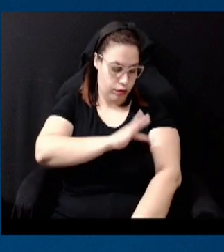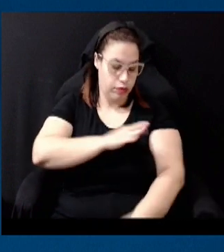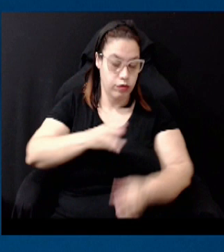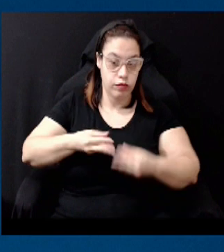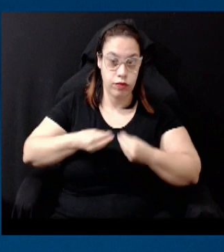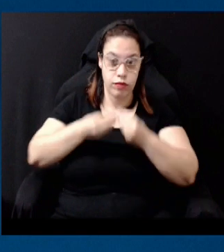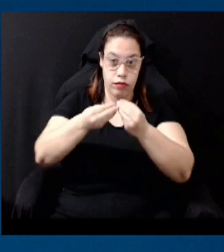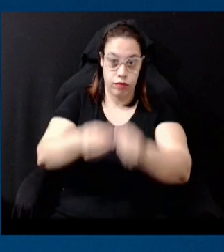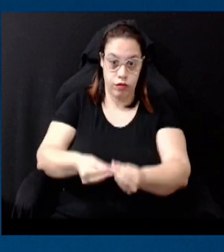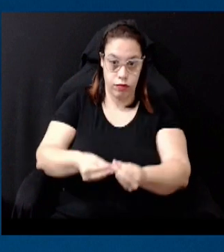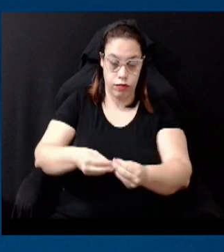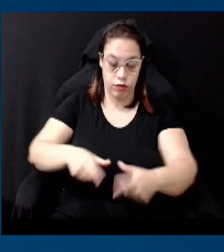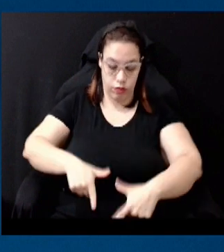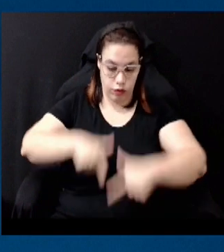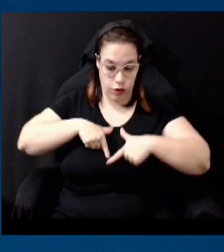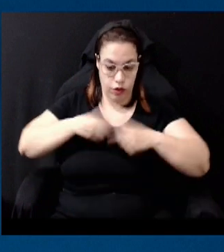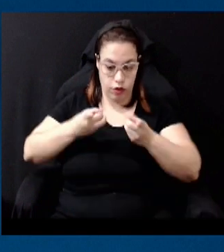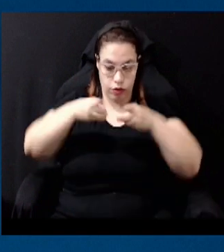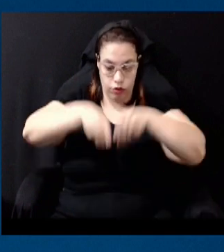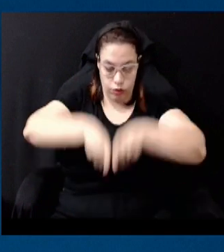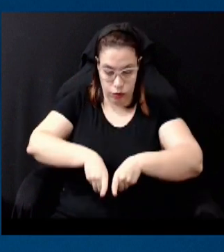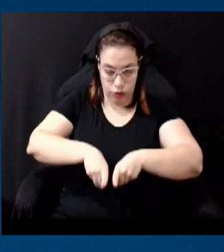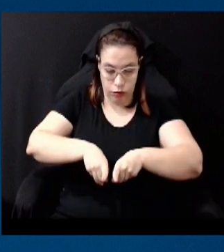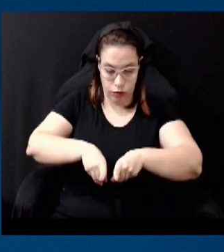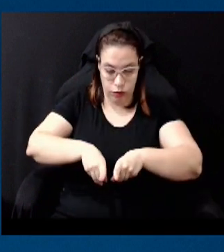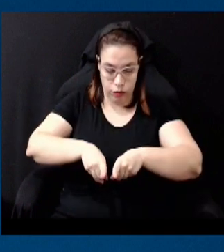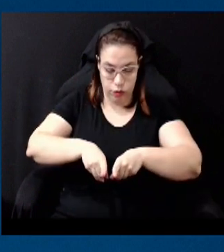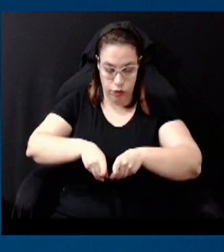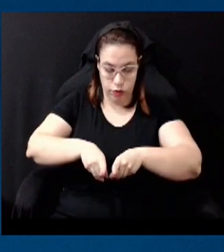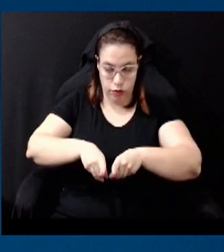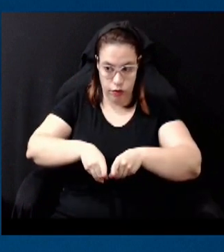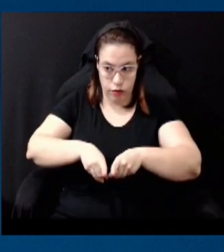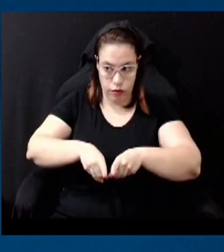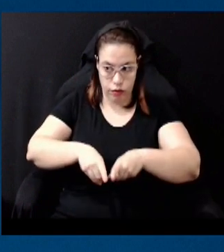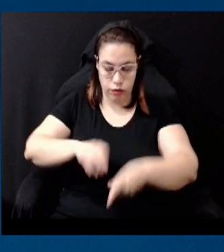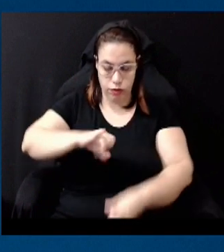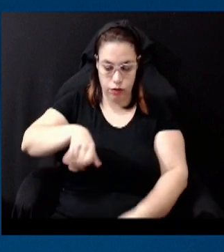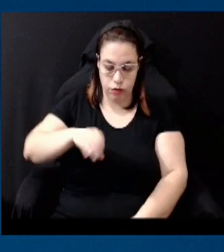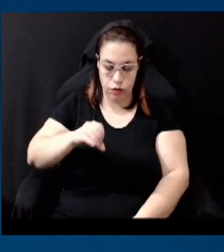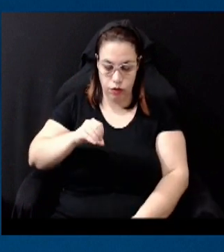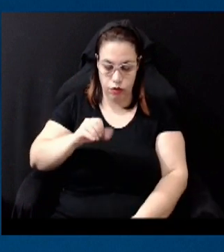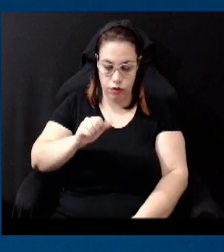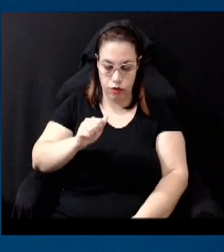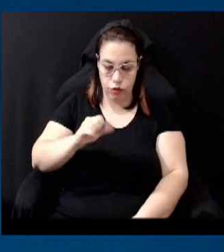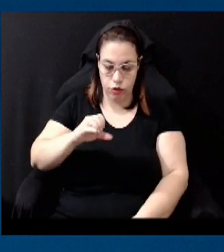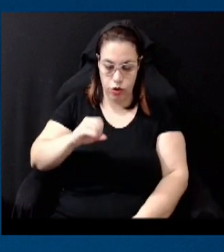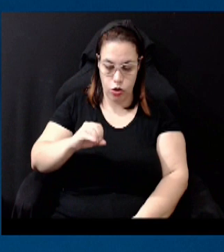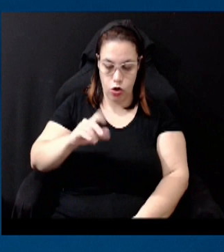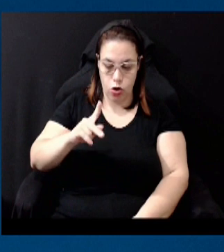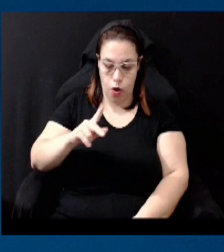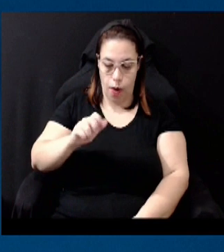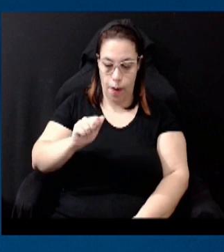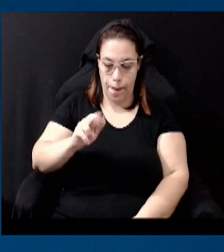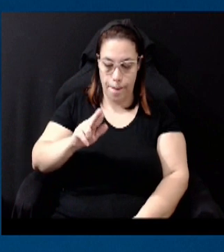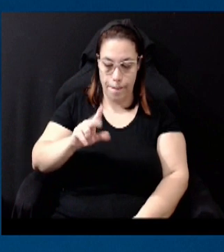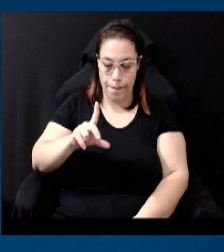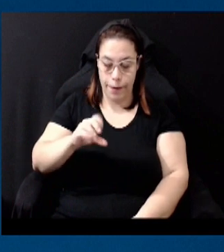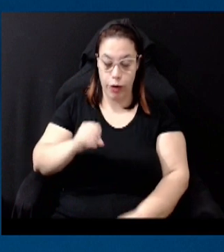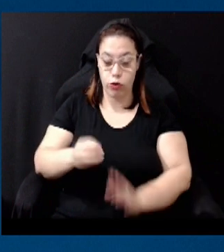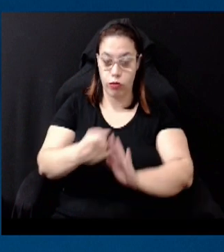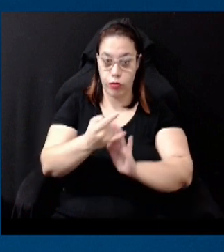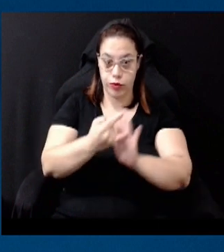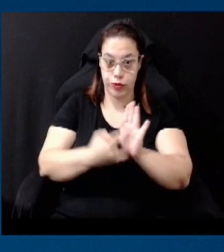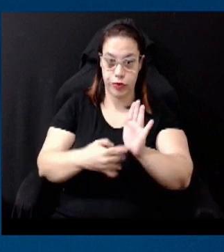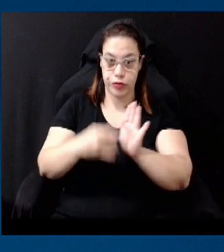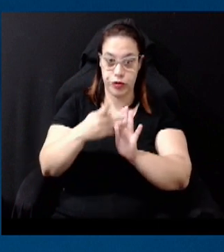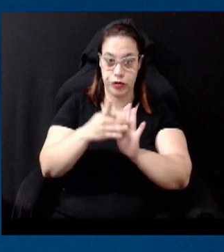medalha Exemplo Digno General Nelson Santini Júnior a João Paulo Domingues Sarto. O item 4 é o projeto de autoria